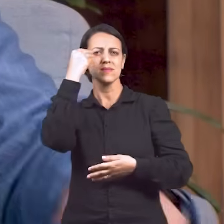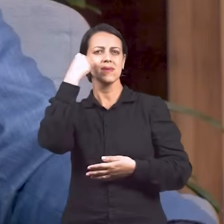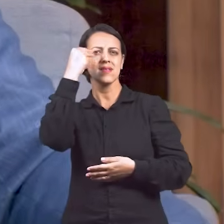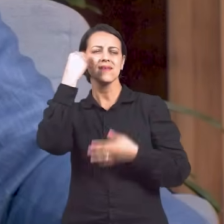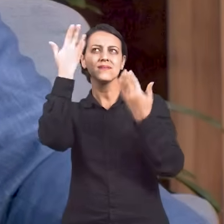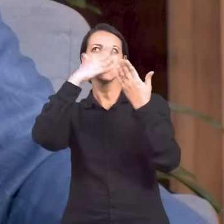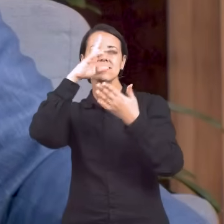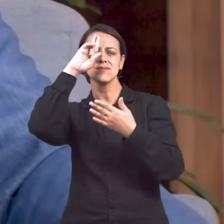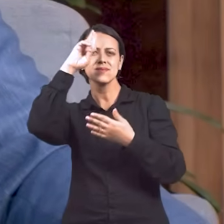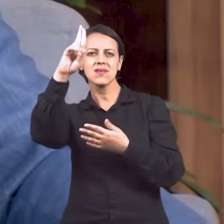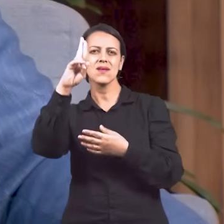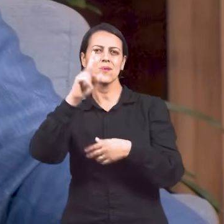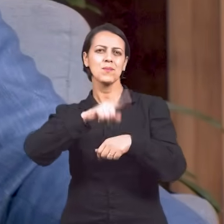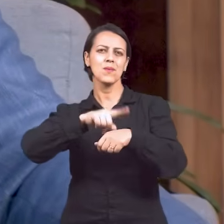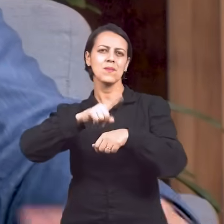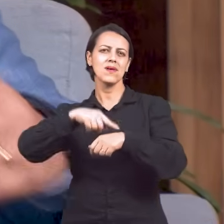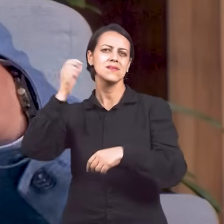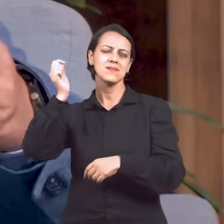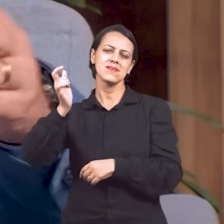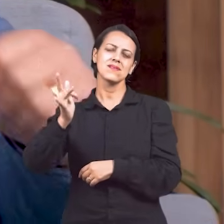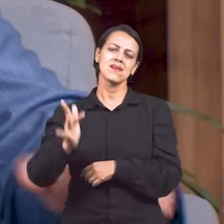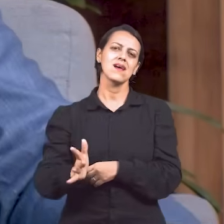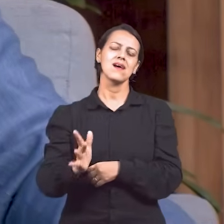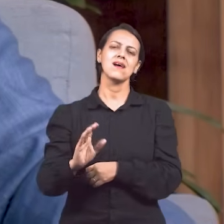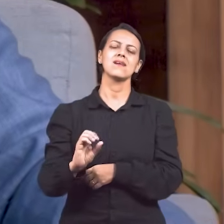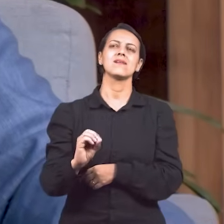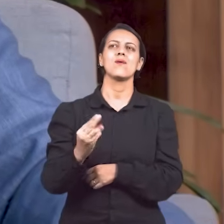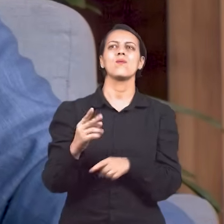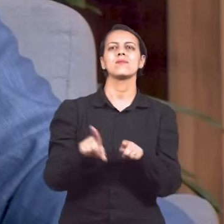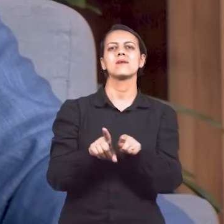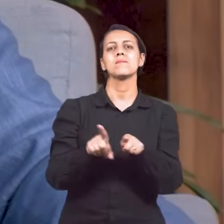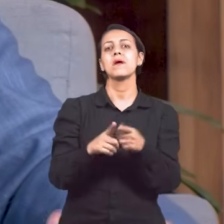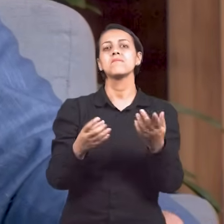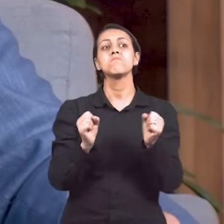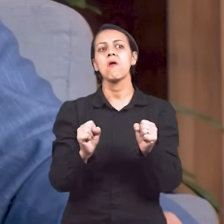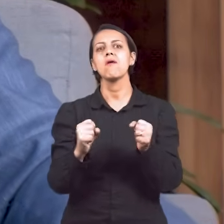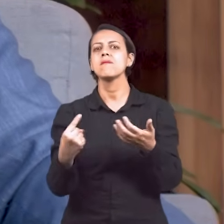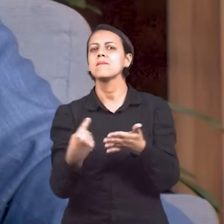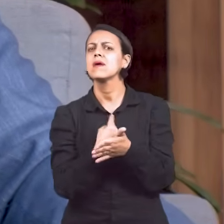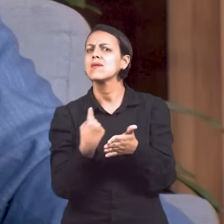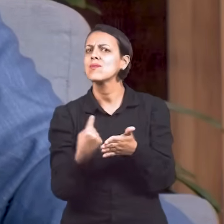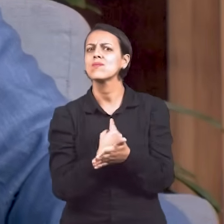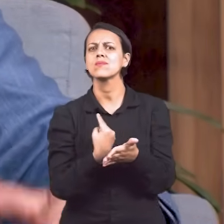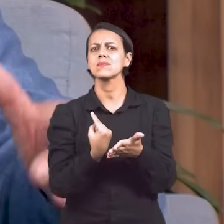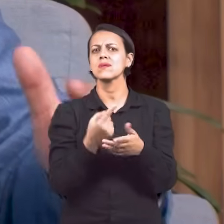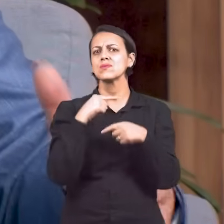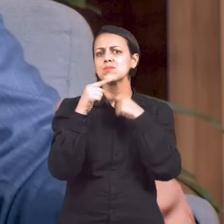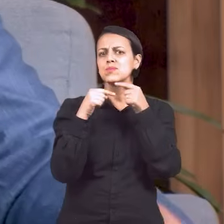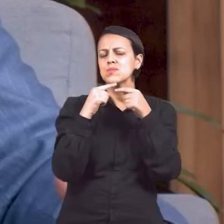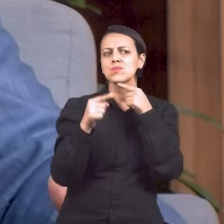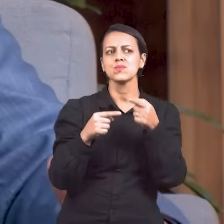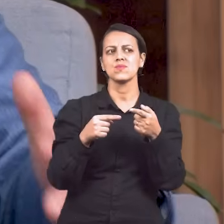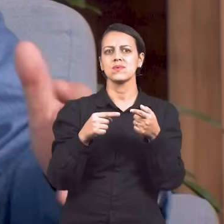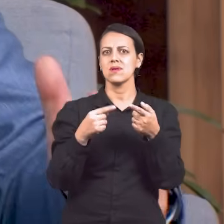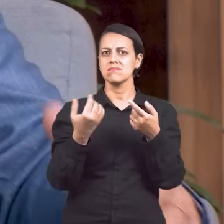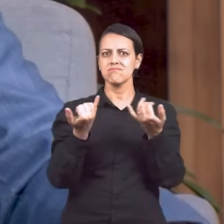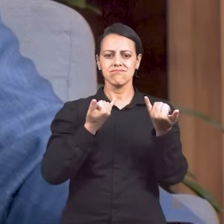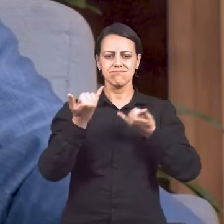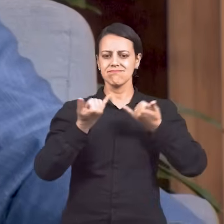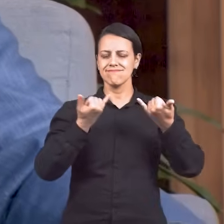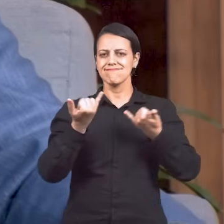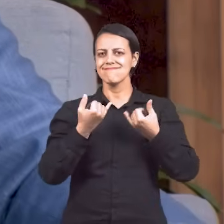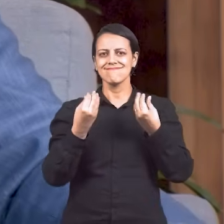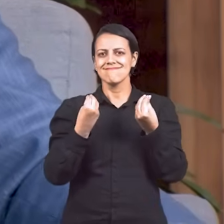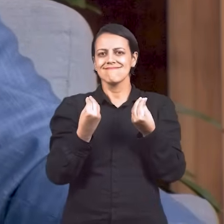com a madrugada. Ou deixa a sua pergunta para nós esclarecermos. Conta para a gente aqui o que você tem vivido